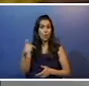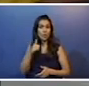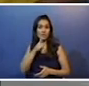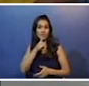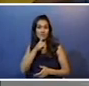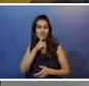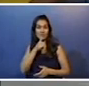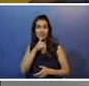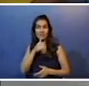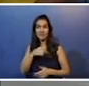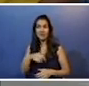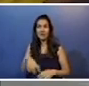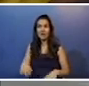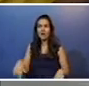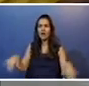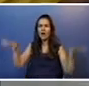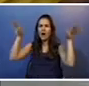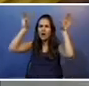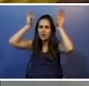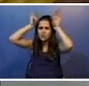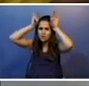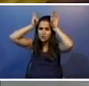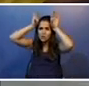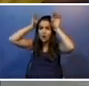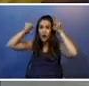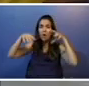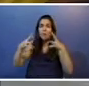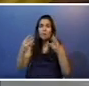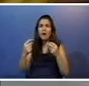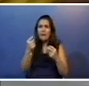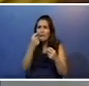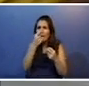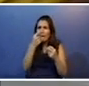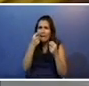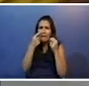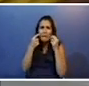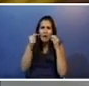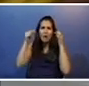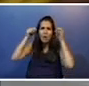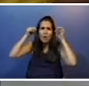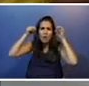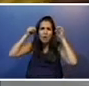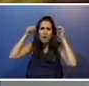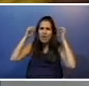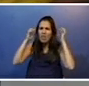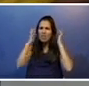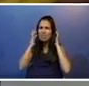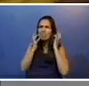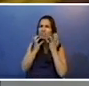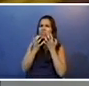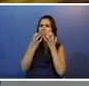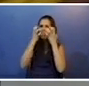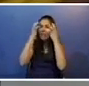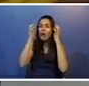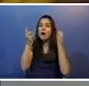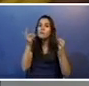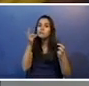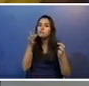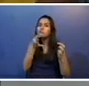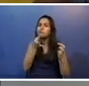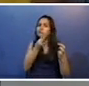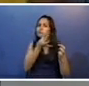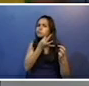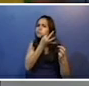a antílope com muitos carrapatos no focinho e nas orelhas. Tadinha, olha, tá com